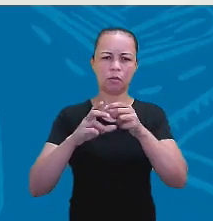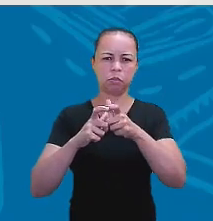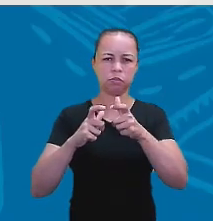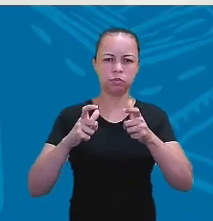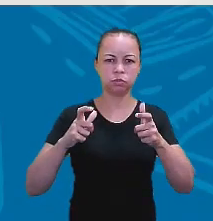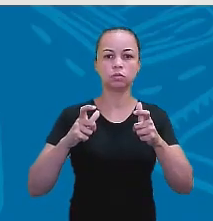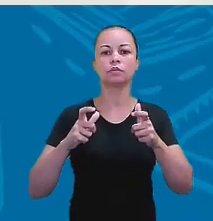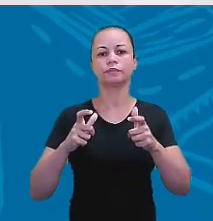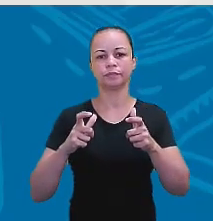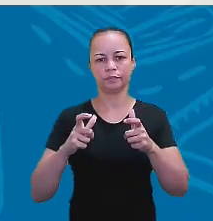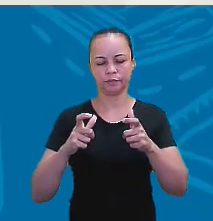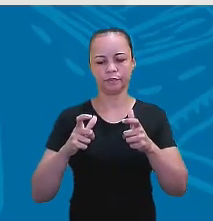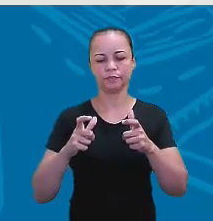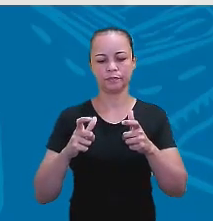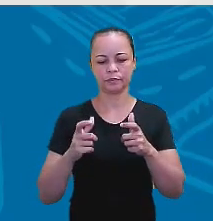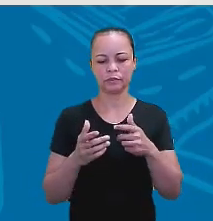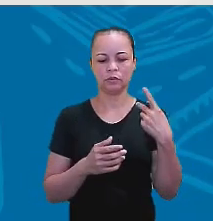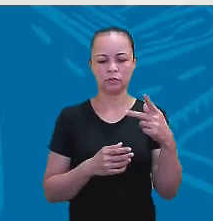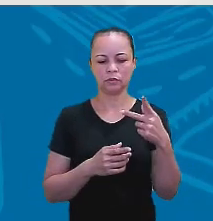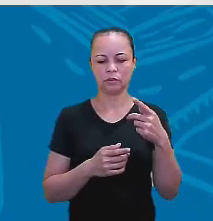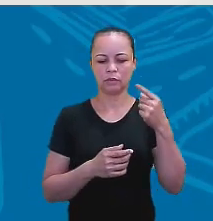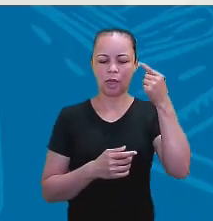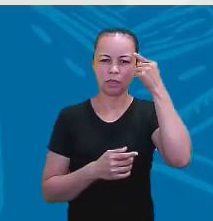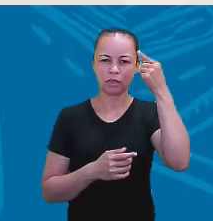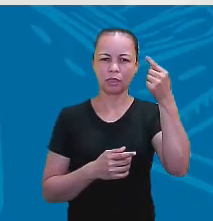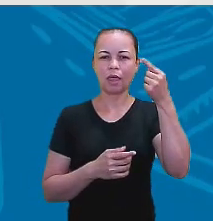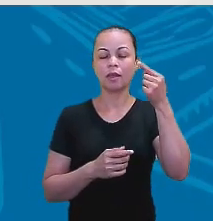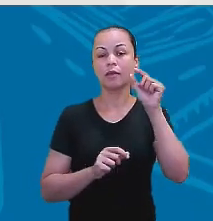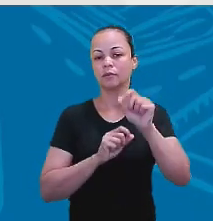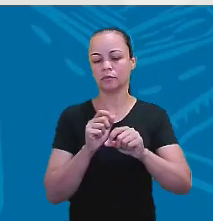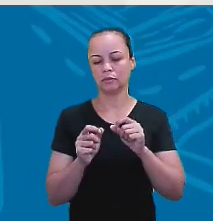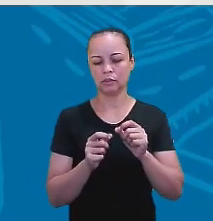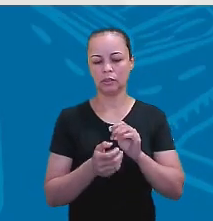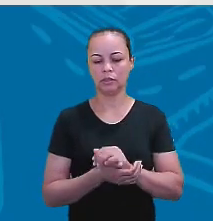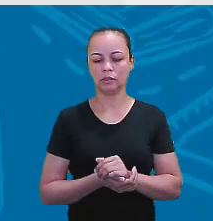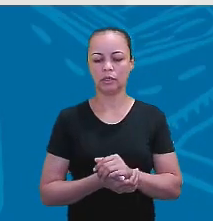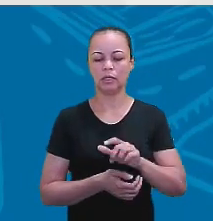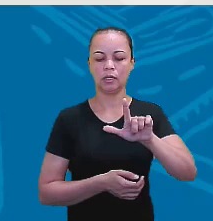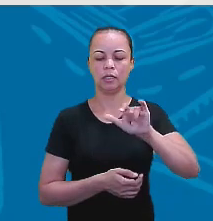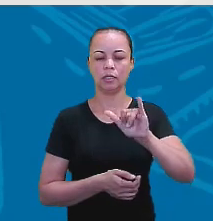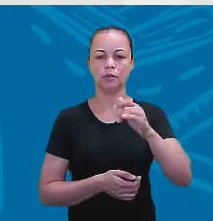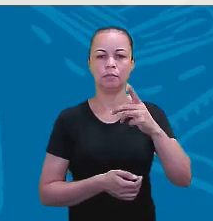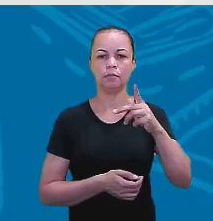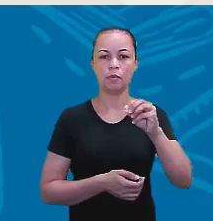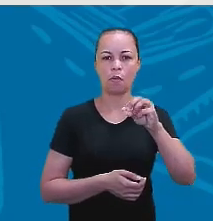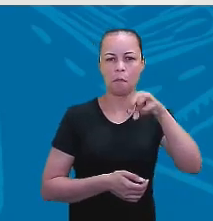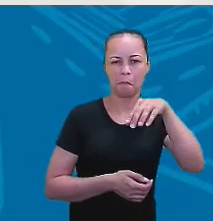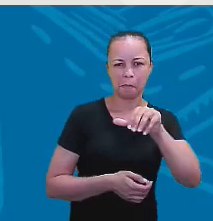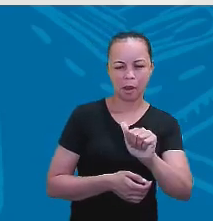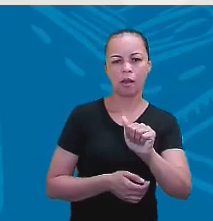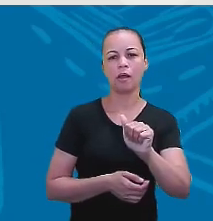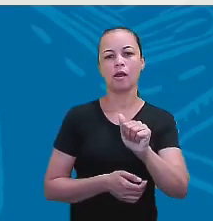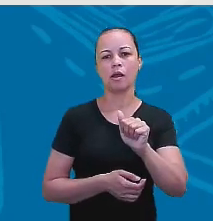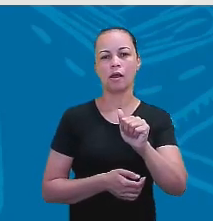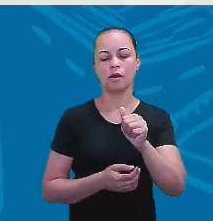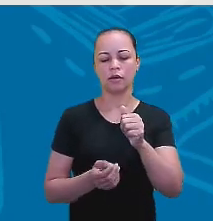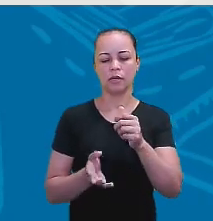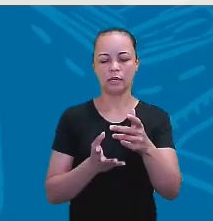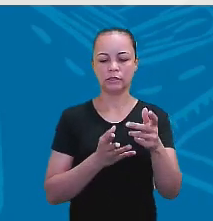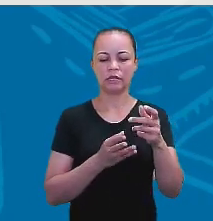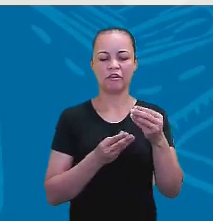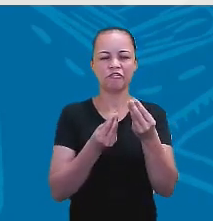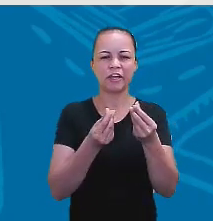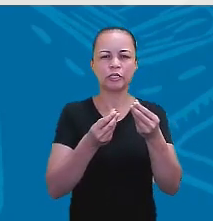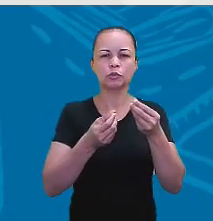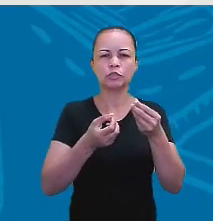ideia de, quando você pega aqui, essa ideia de lipoma oral, seriam células feitas de gordura